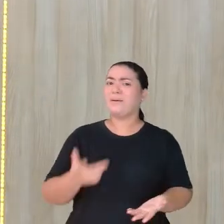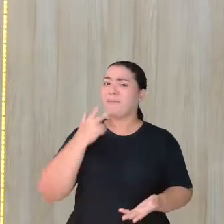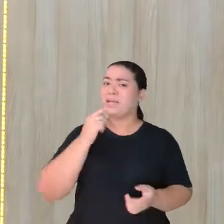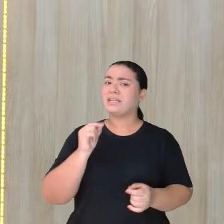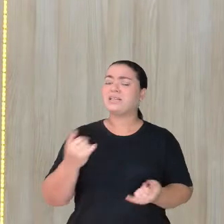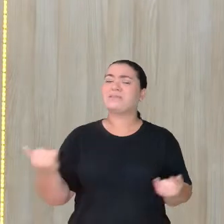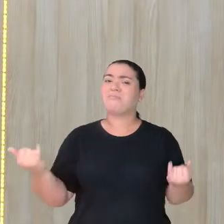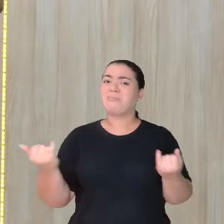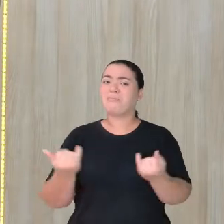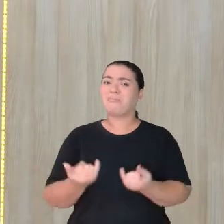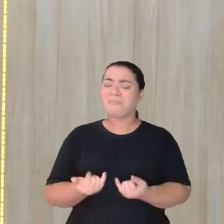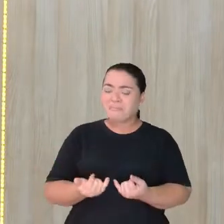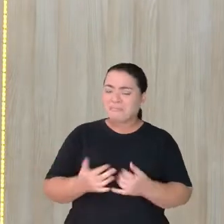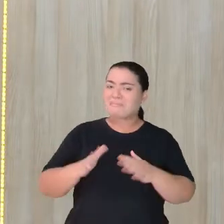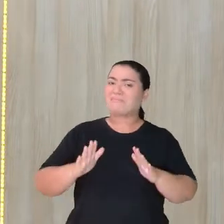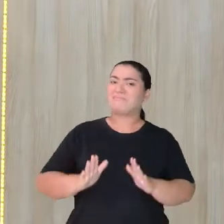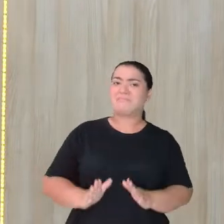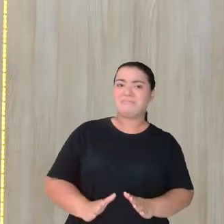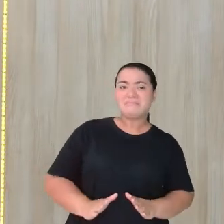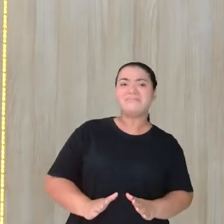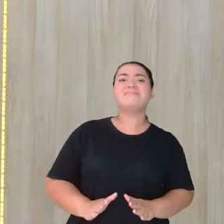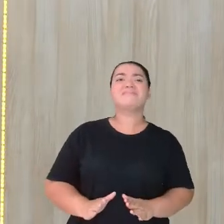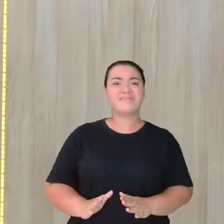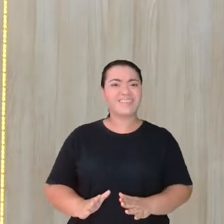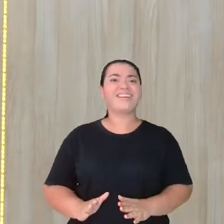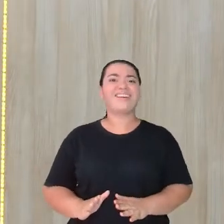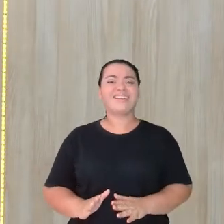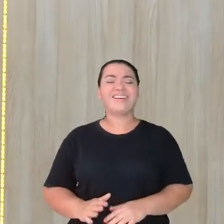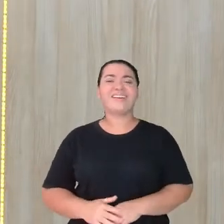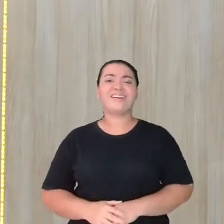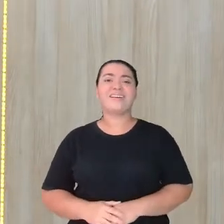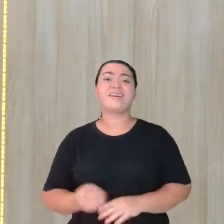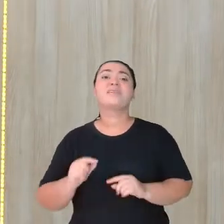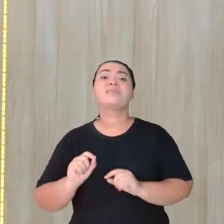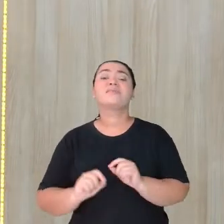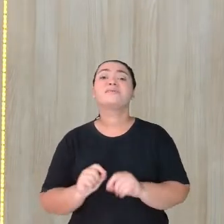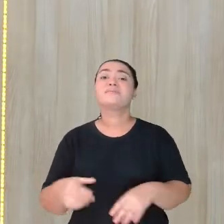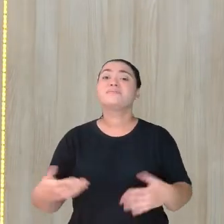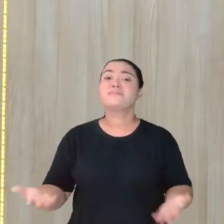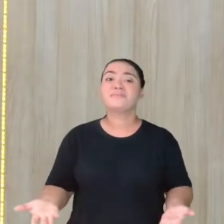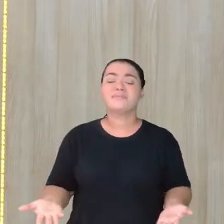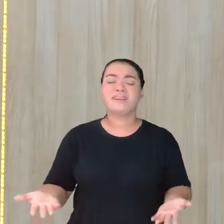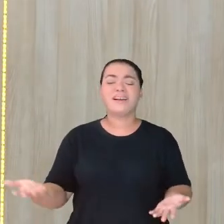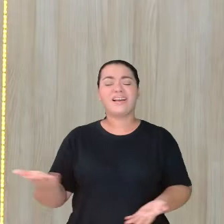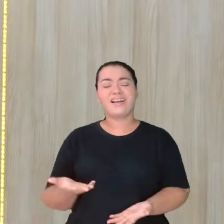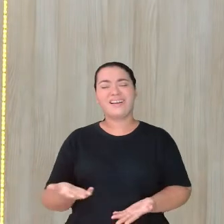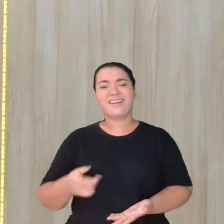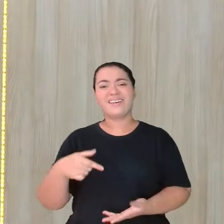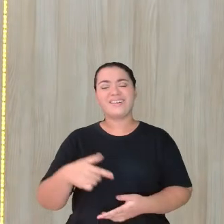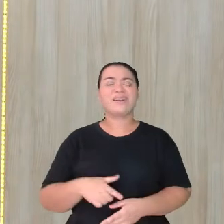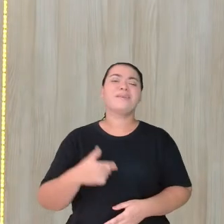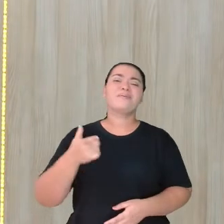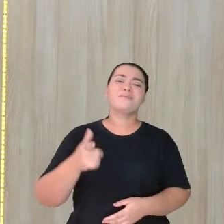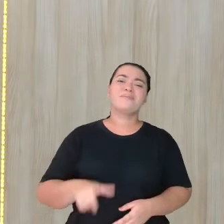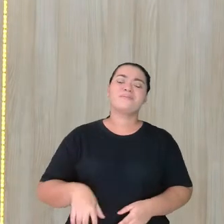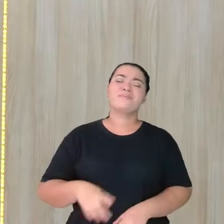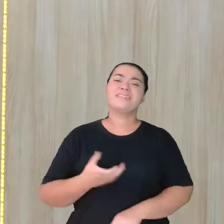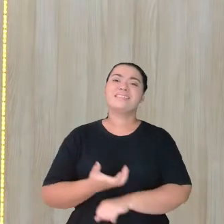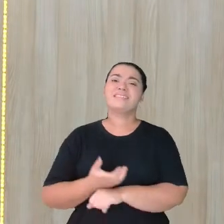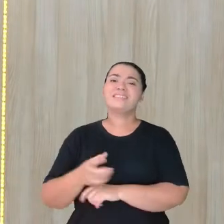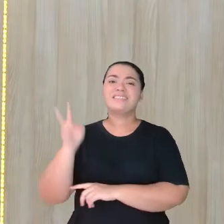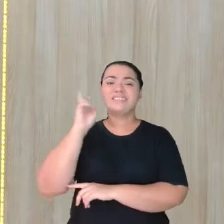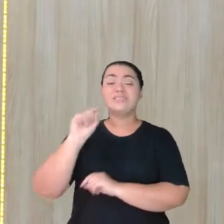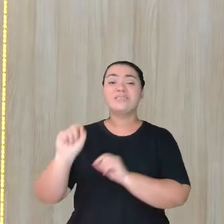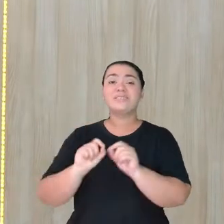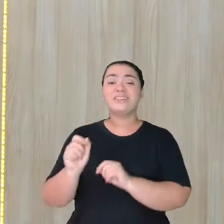um regimezinho, tá mais enxutinho, mas então, nós vamos para mais uma aula de história, contando hoje